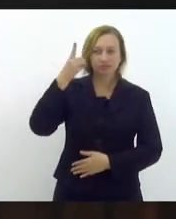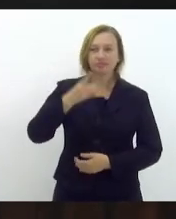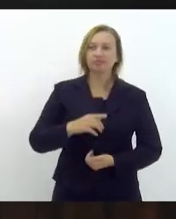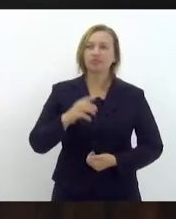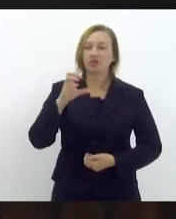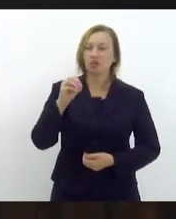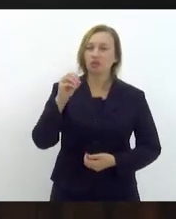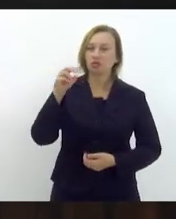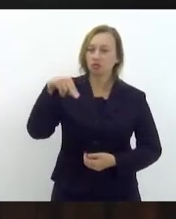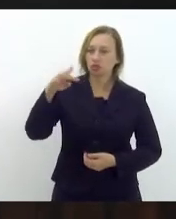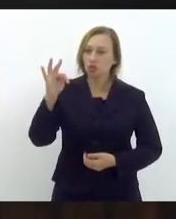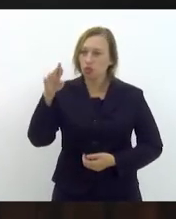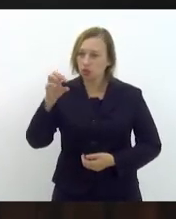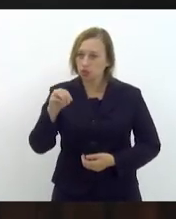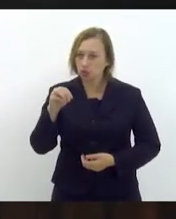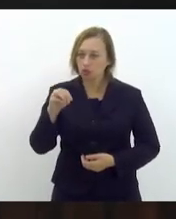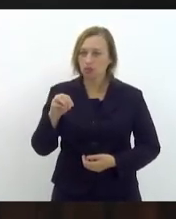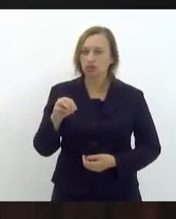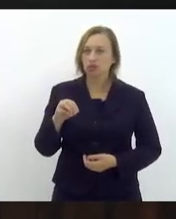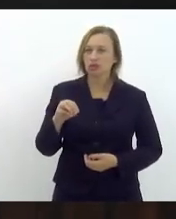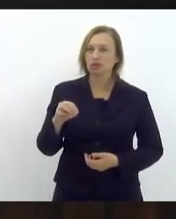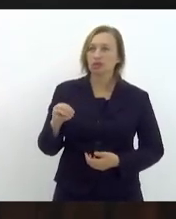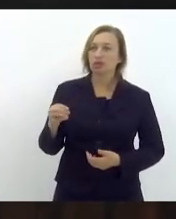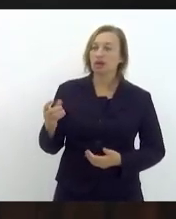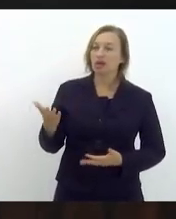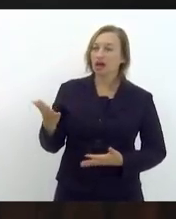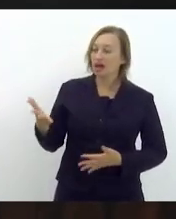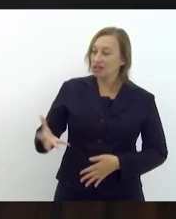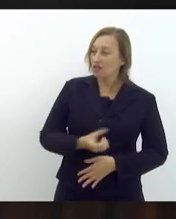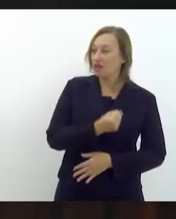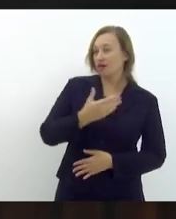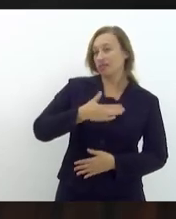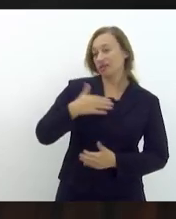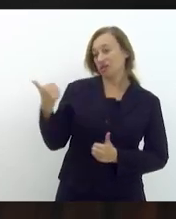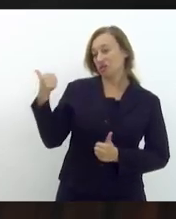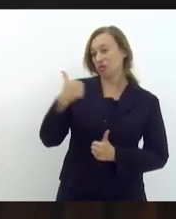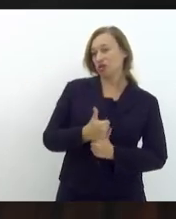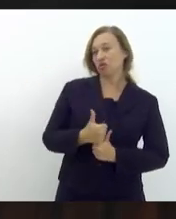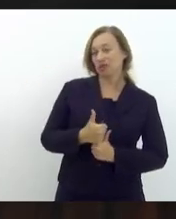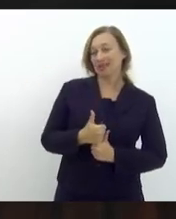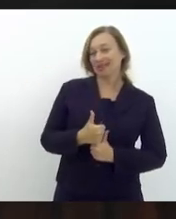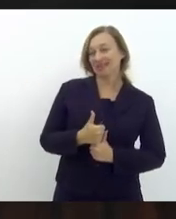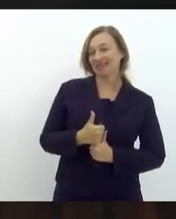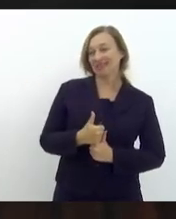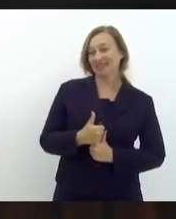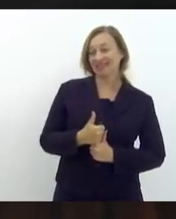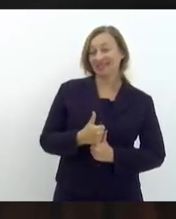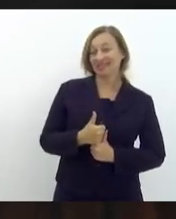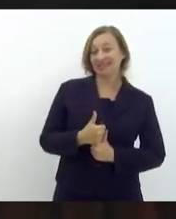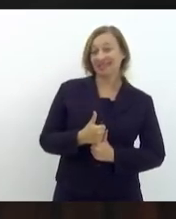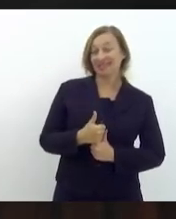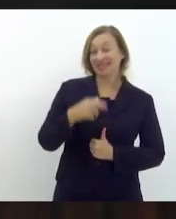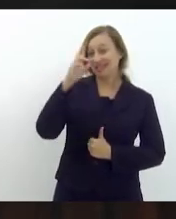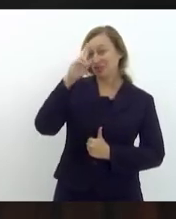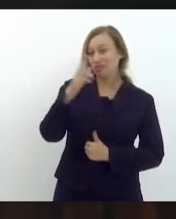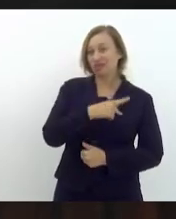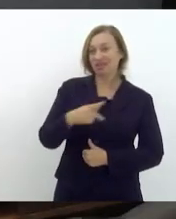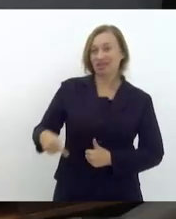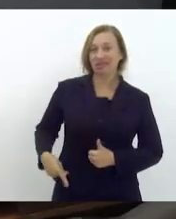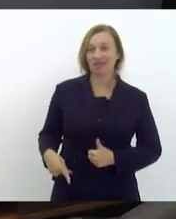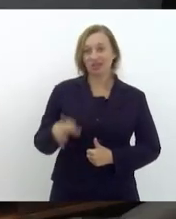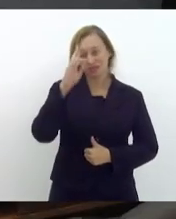Otoni de Paula a salvar minha alma aqui e assumir a presidência senhor presidente senhor presidente